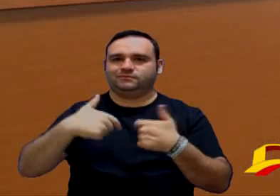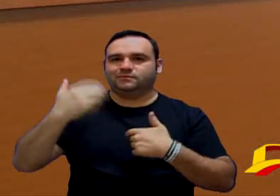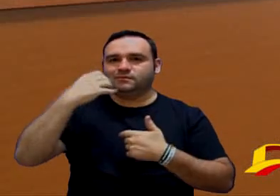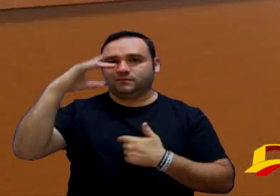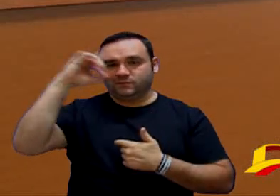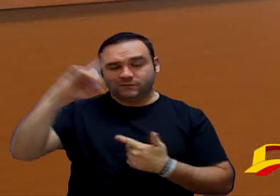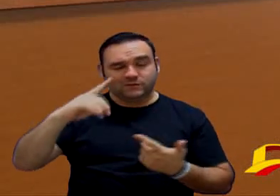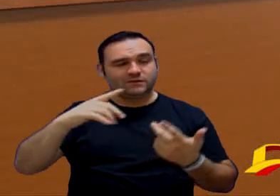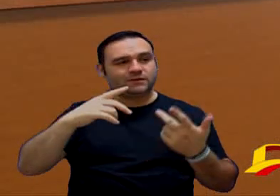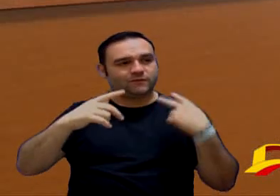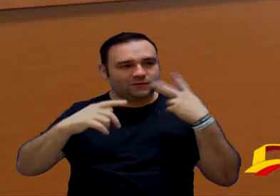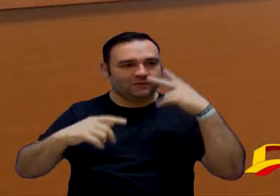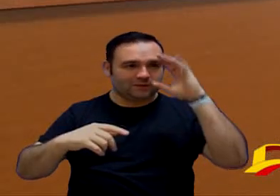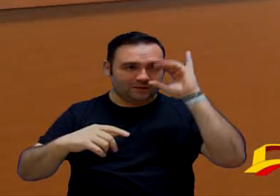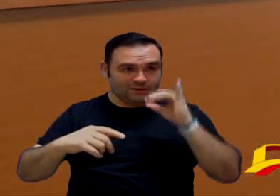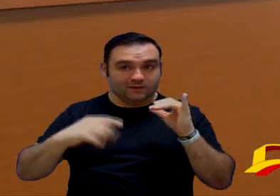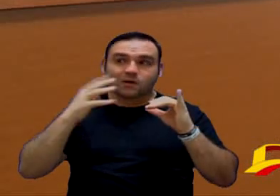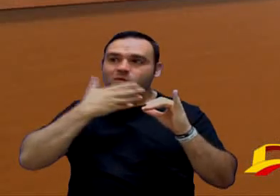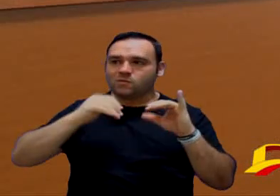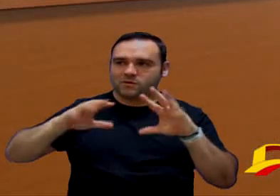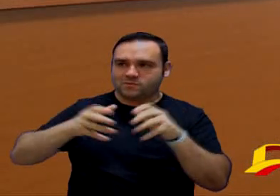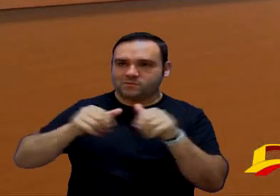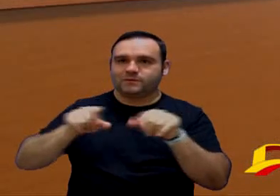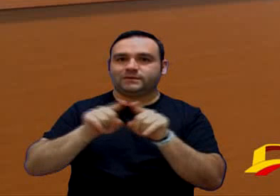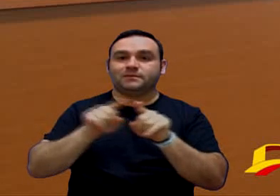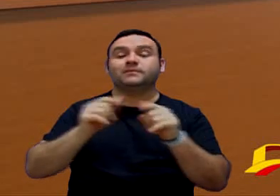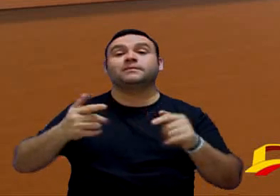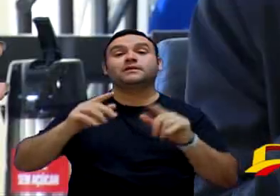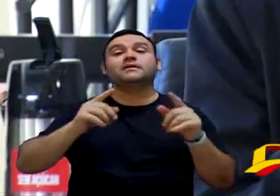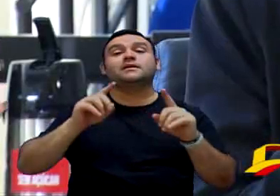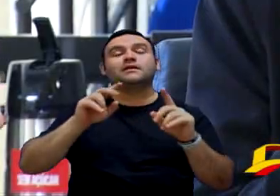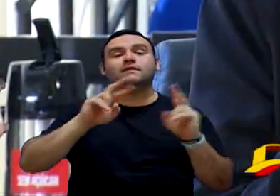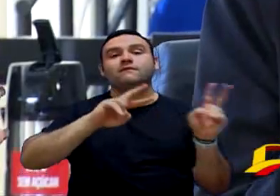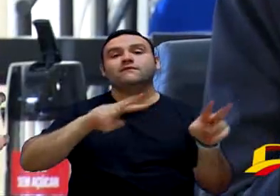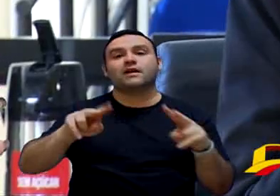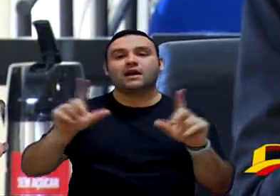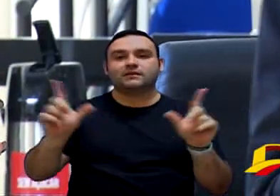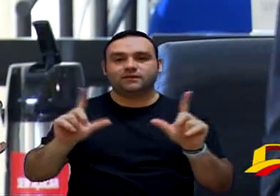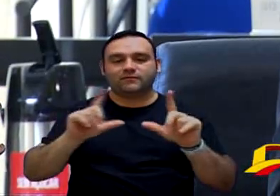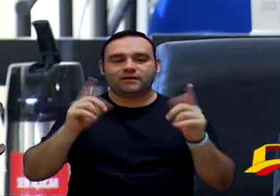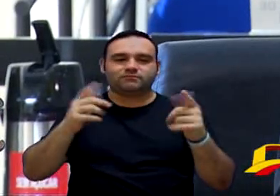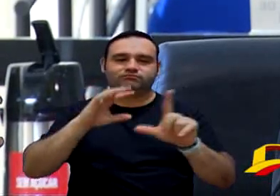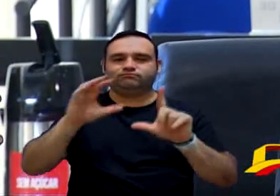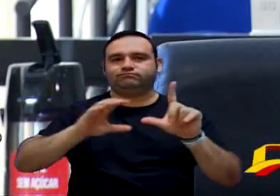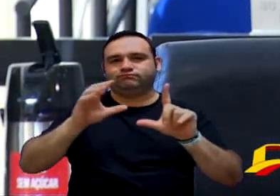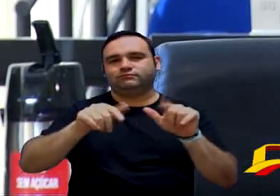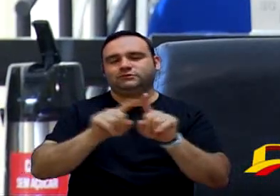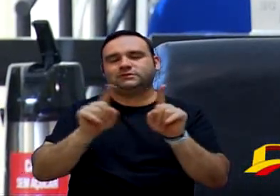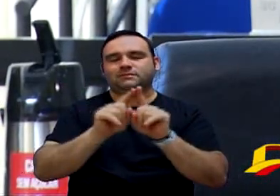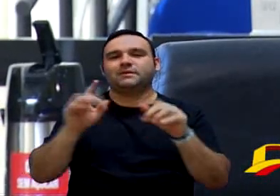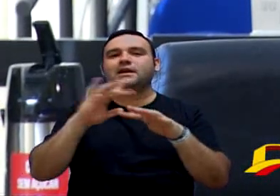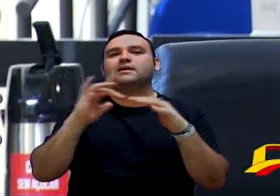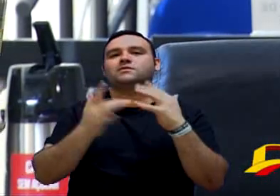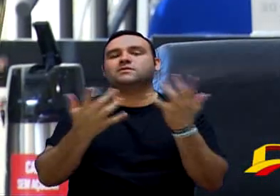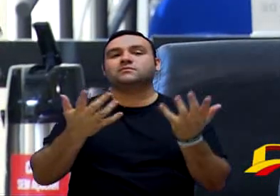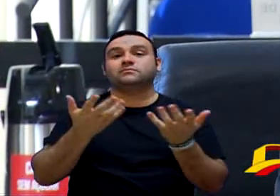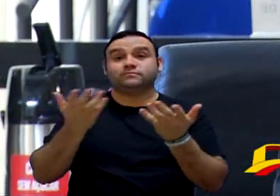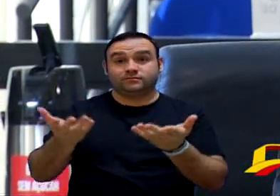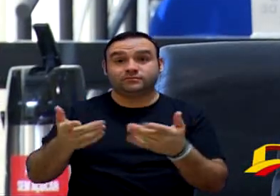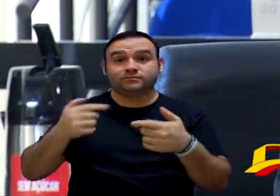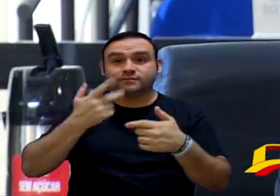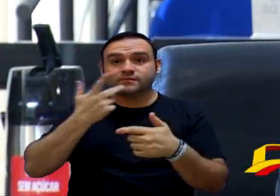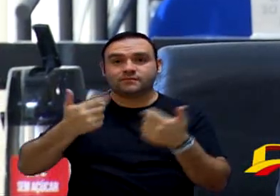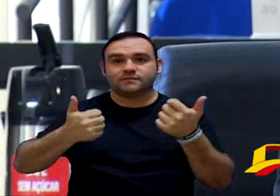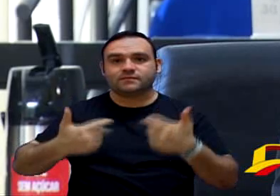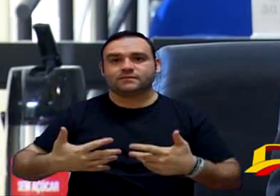presidente Vereador Iara vereadores e quem nos acompanha pela TV Câmara né pelas redes sociais Vereador Quando o senhor traz